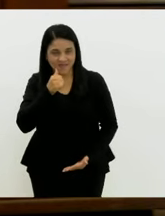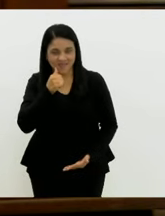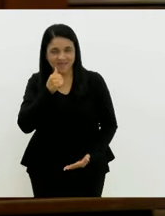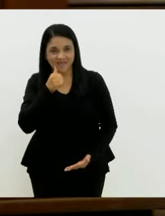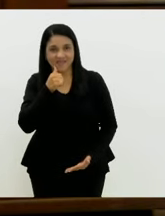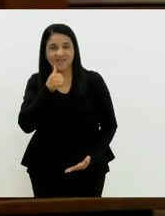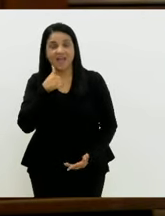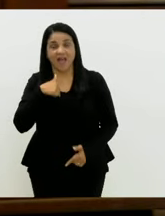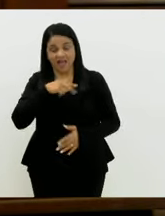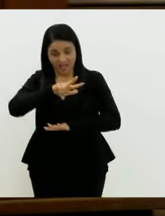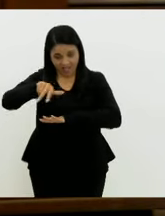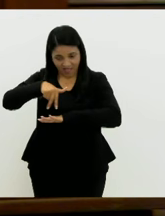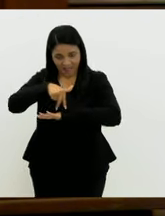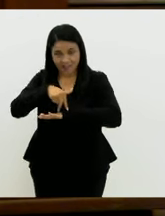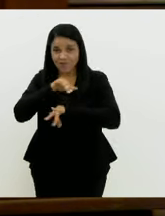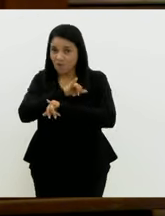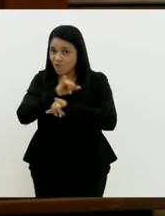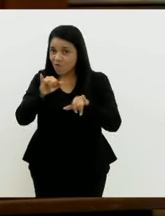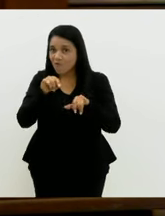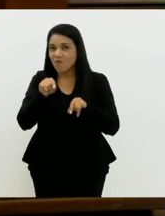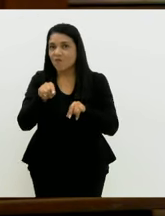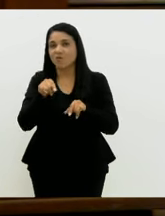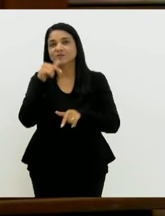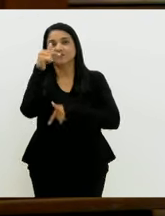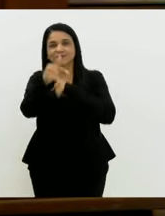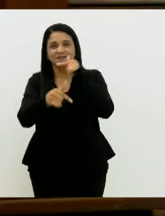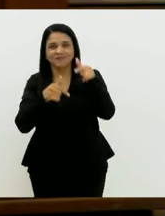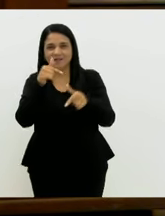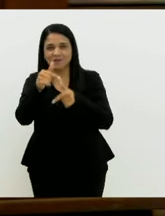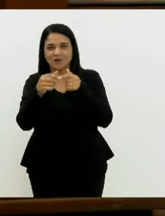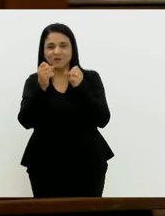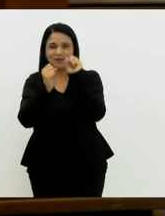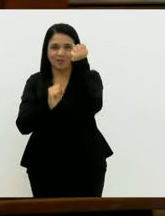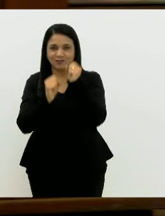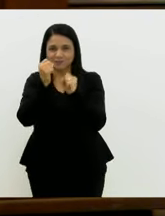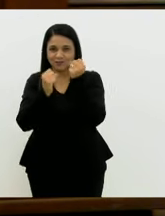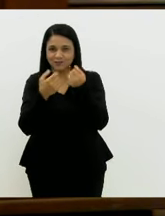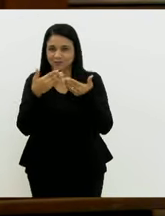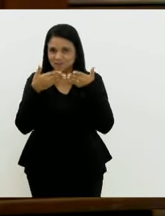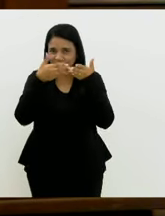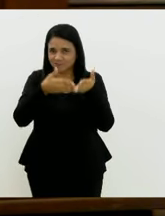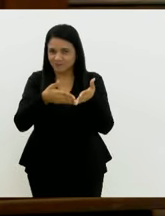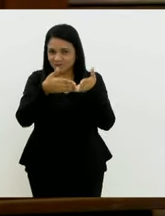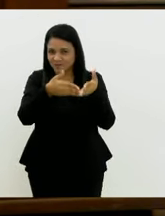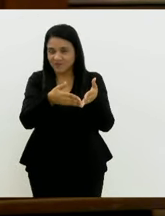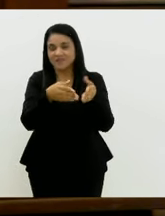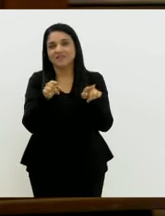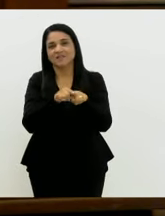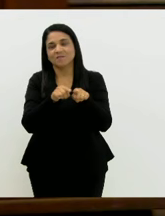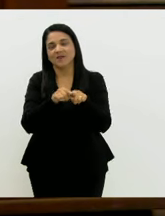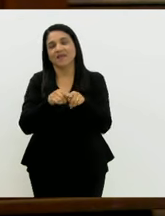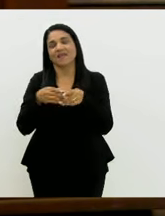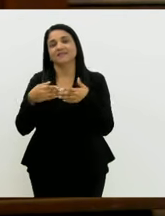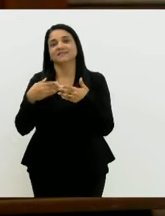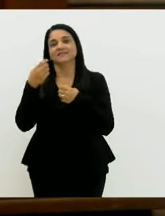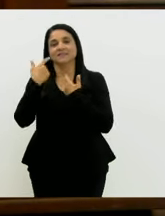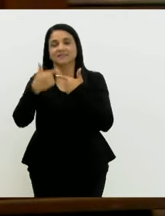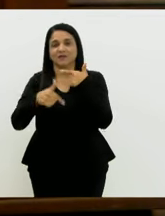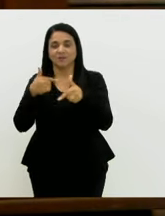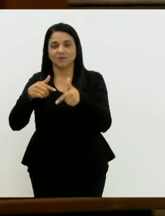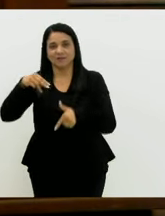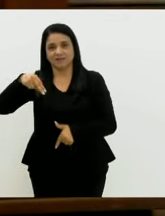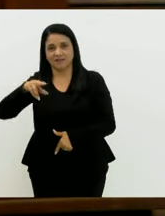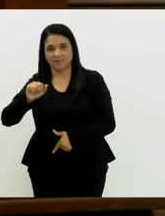tribuna, eu falo para você, trabalhador da indústria marítima e da indústria naval. Nós continuamos a